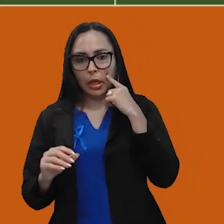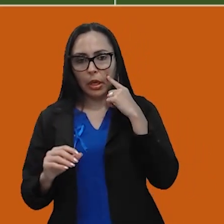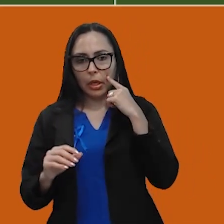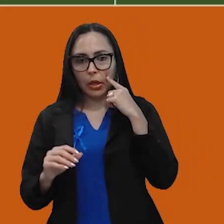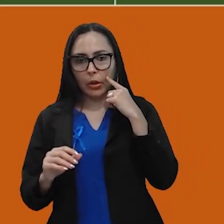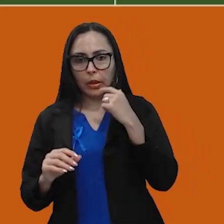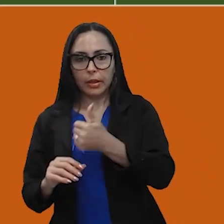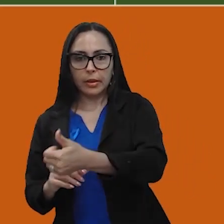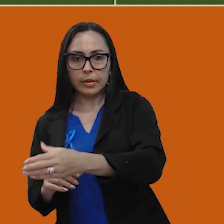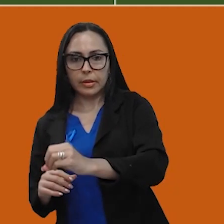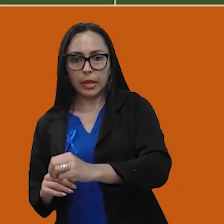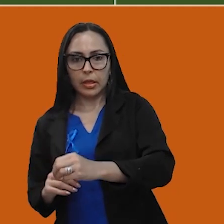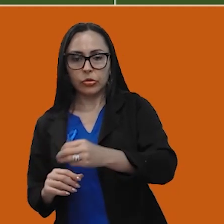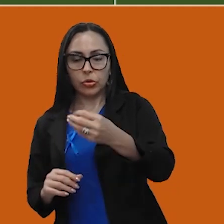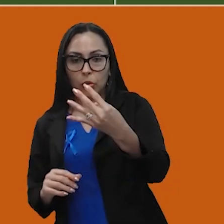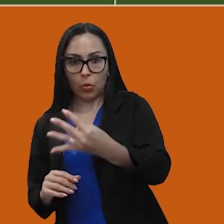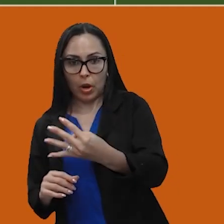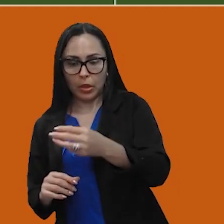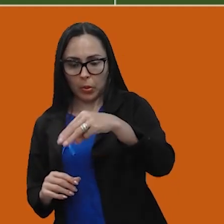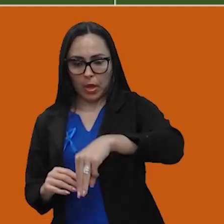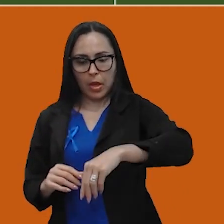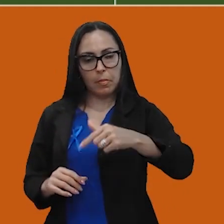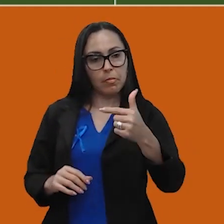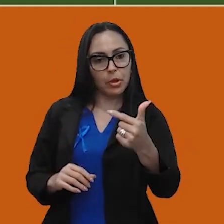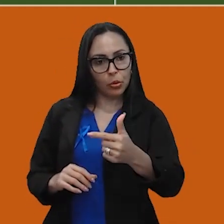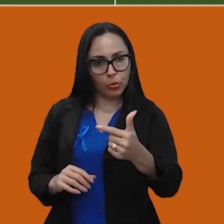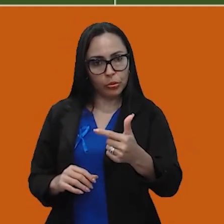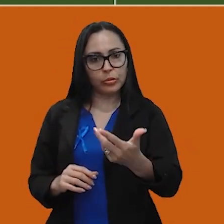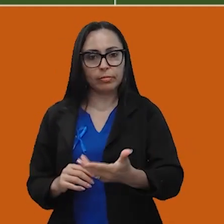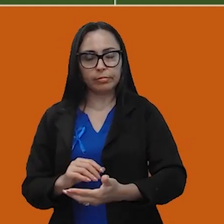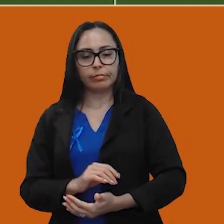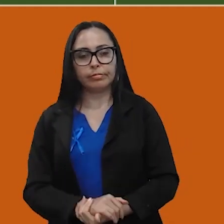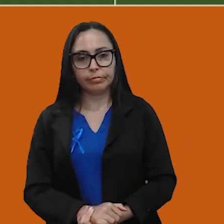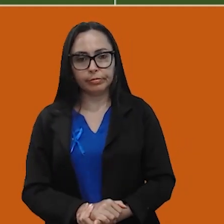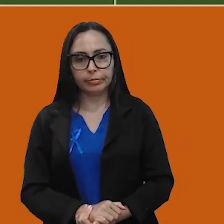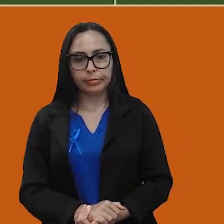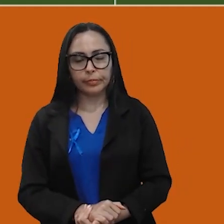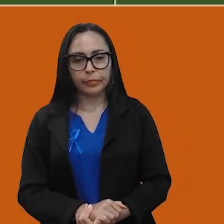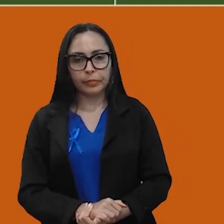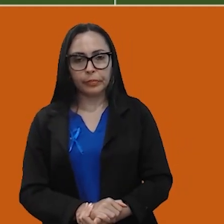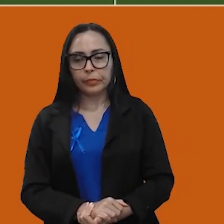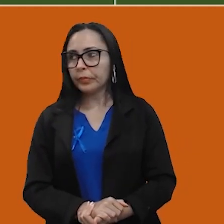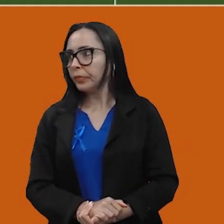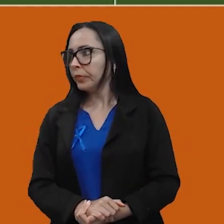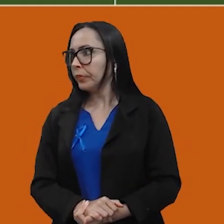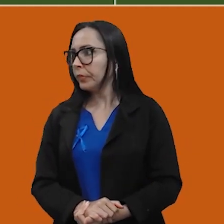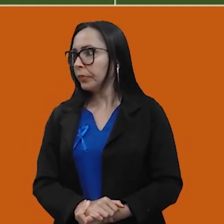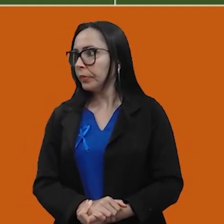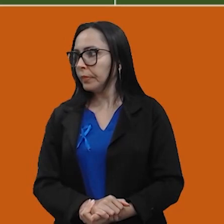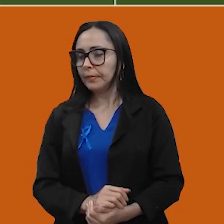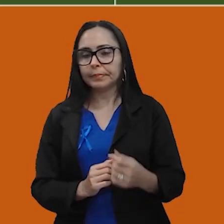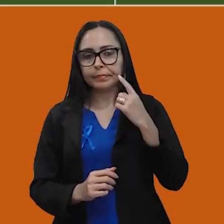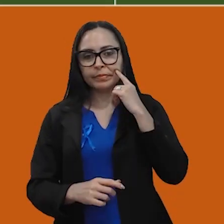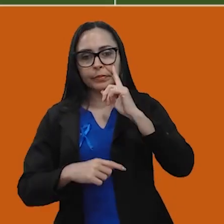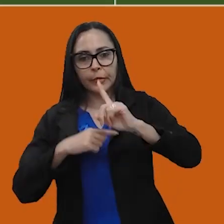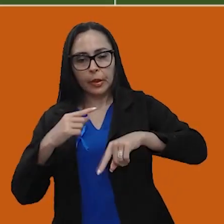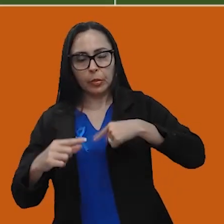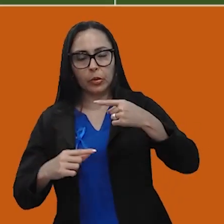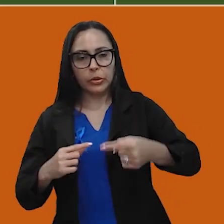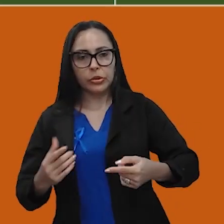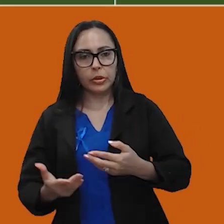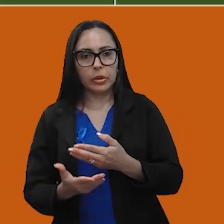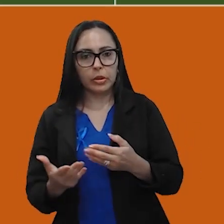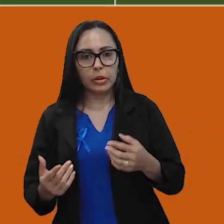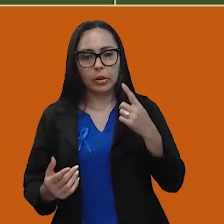ali eu tenho na ordem de 10.000 metros quadrados. Ou seja, depois disso aqui, eu tenho